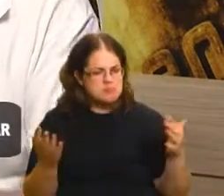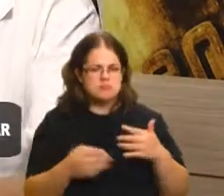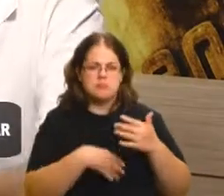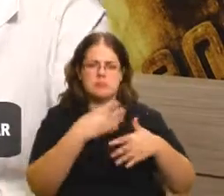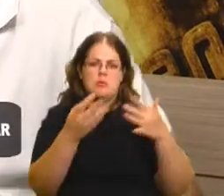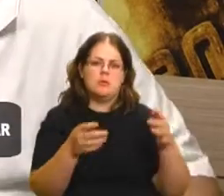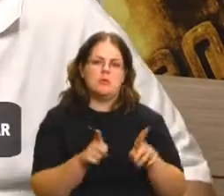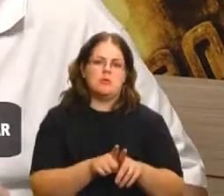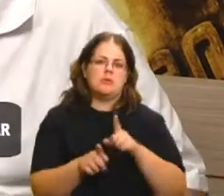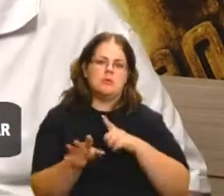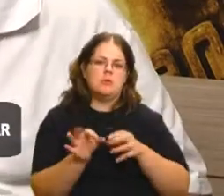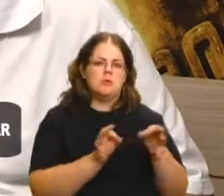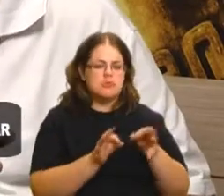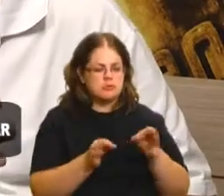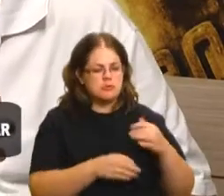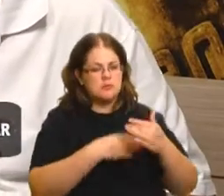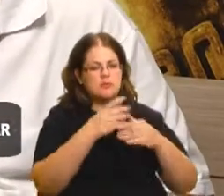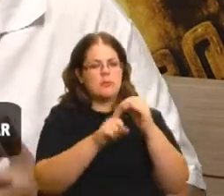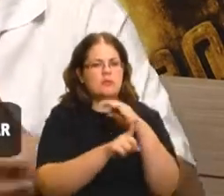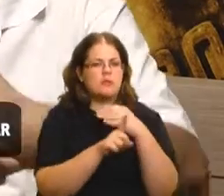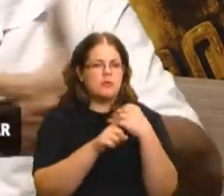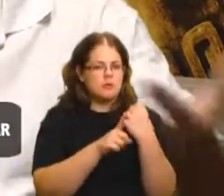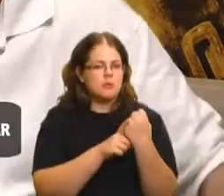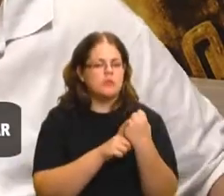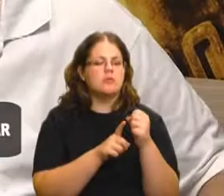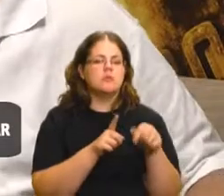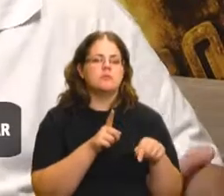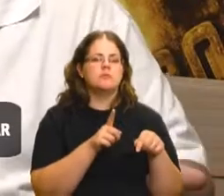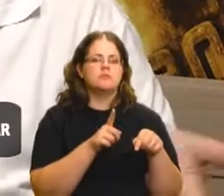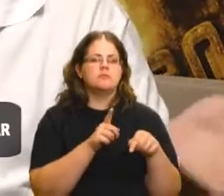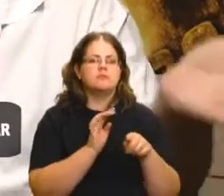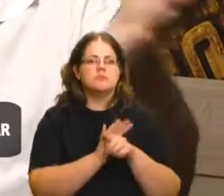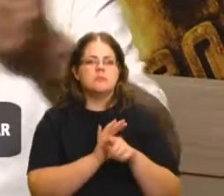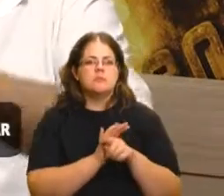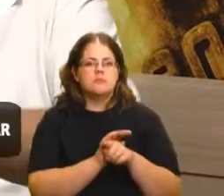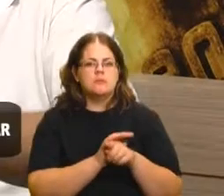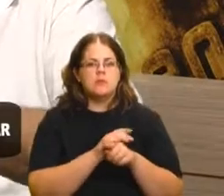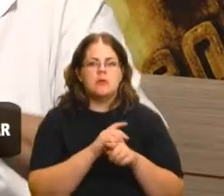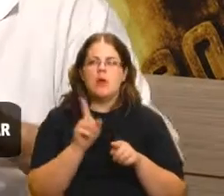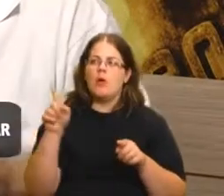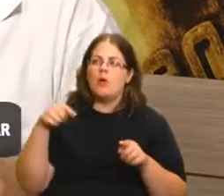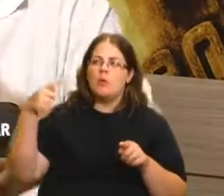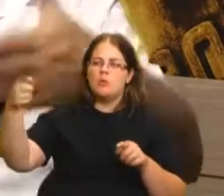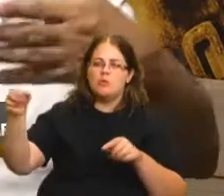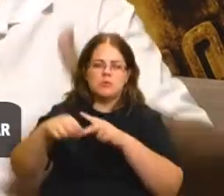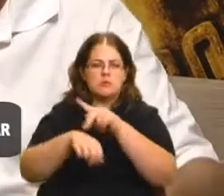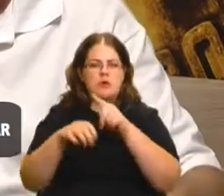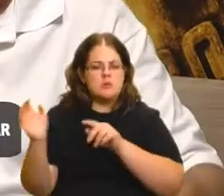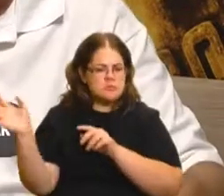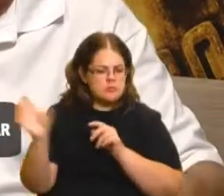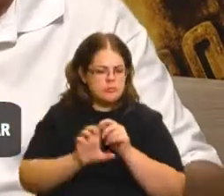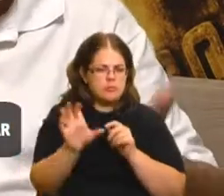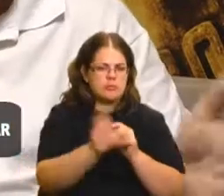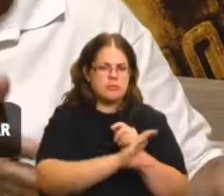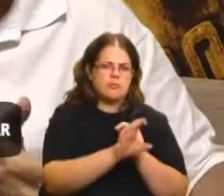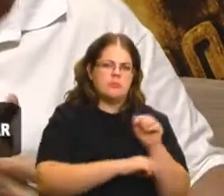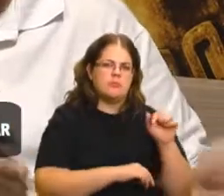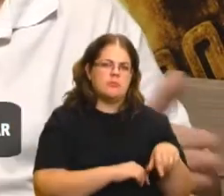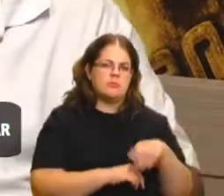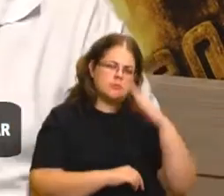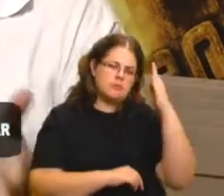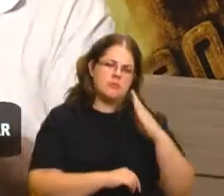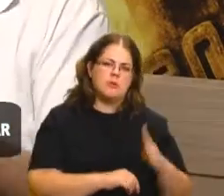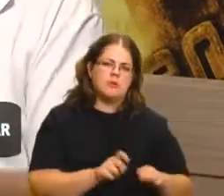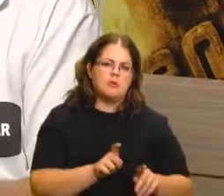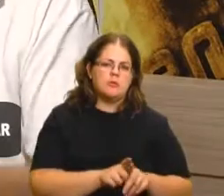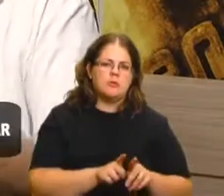cresceram num projeto de desenvolvimento associado, abrindo o país indiscriminadamente para capital externo, né? Criar todas as condições. No período inicial,